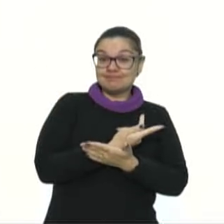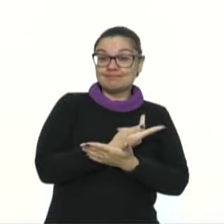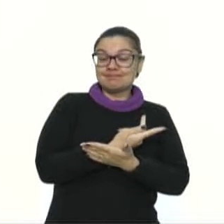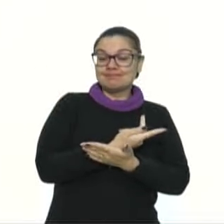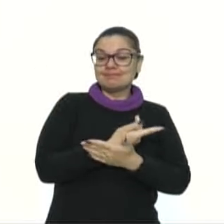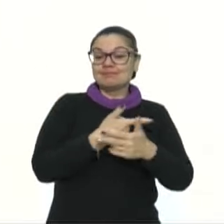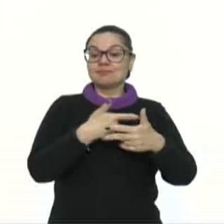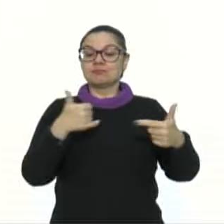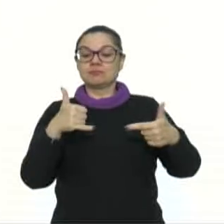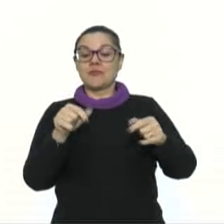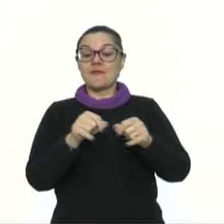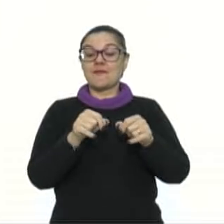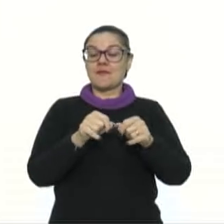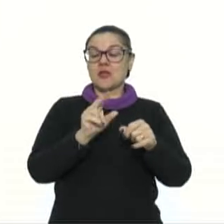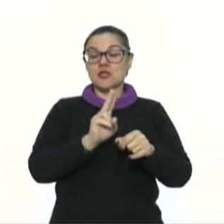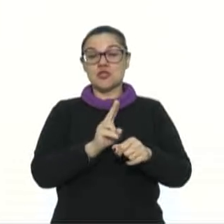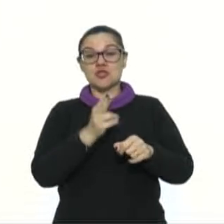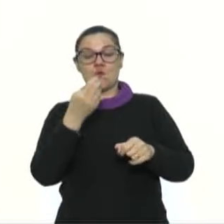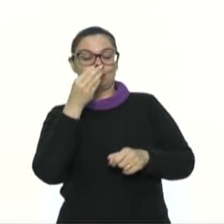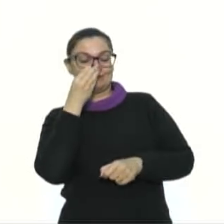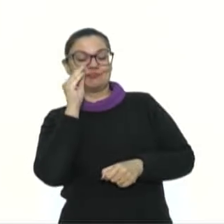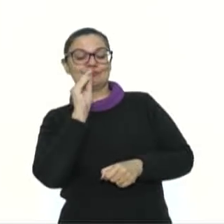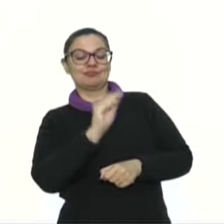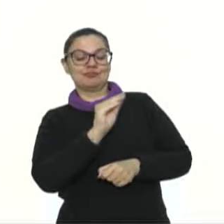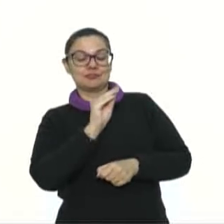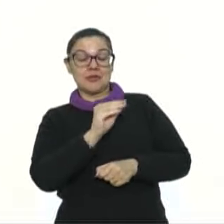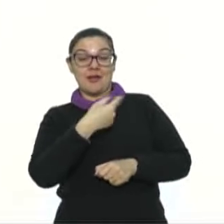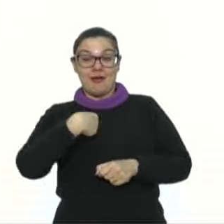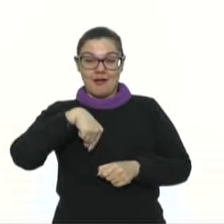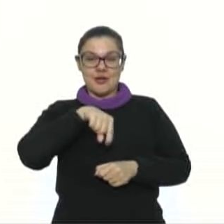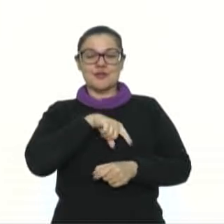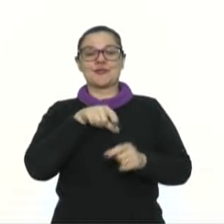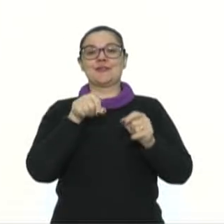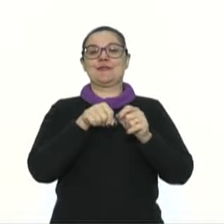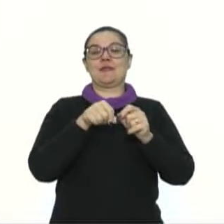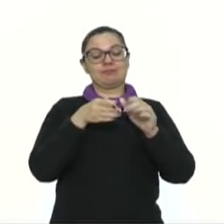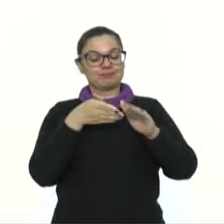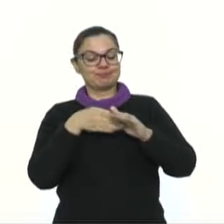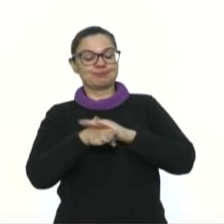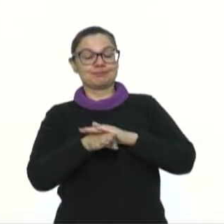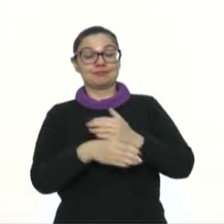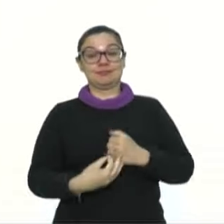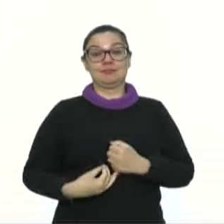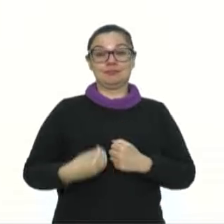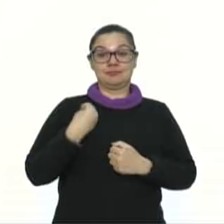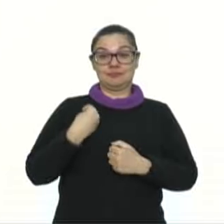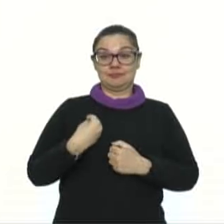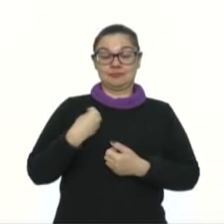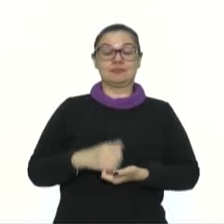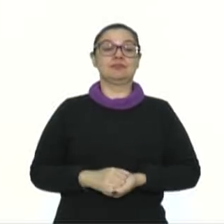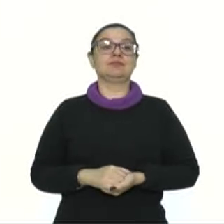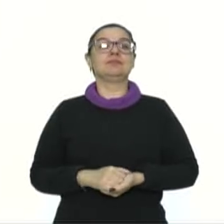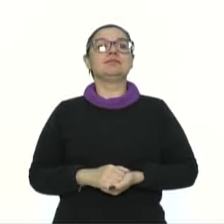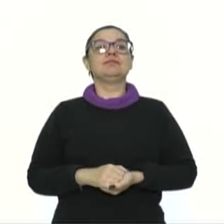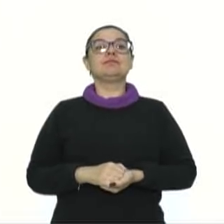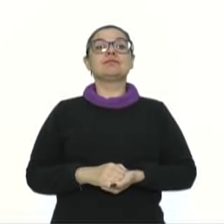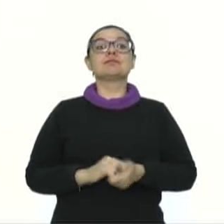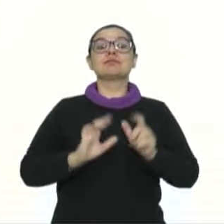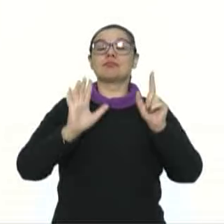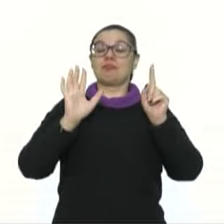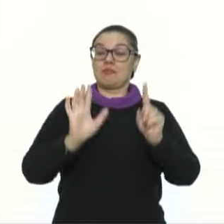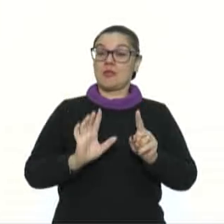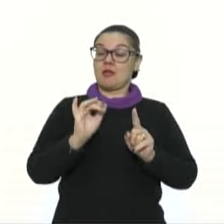de atitudes ou displicências que permeiam o nosso comportamento, que passam pelo nosso comportamento.